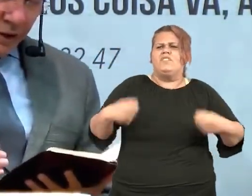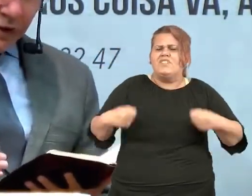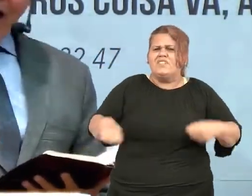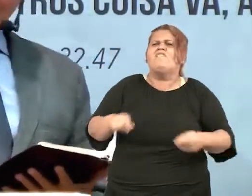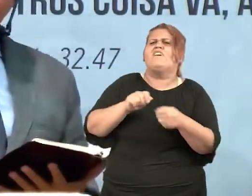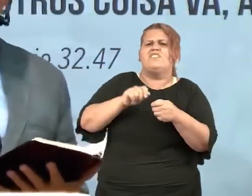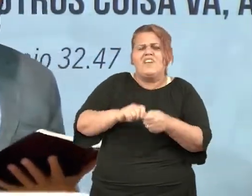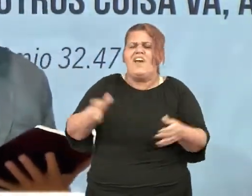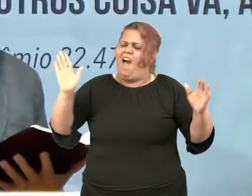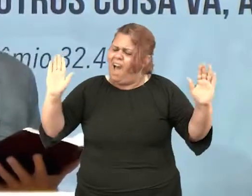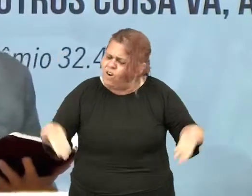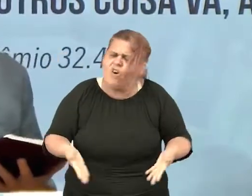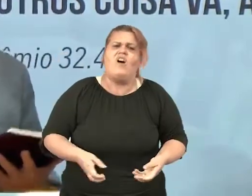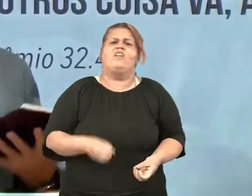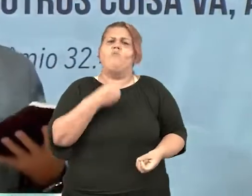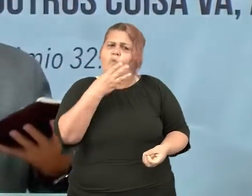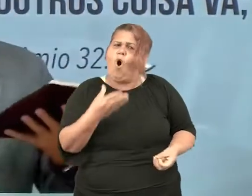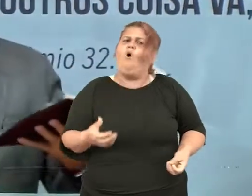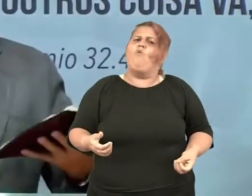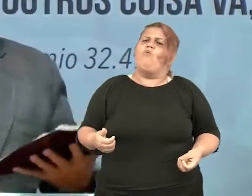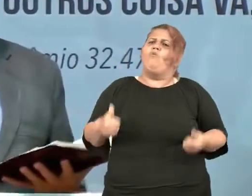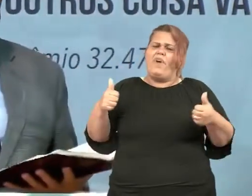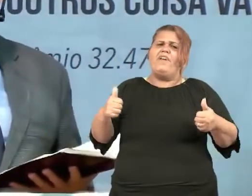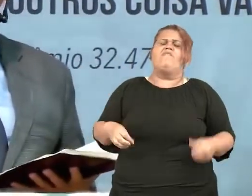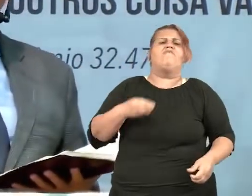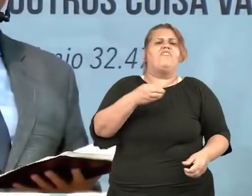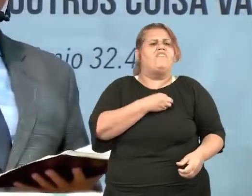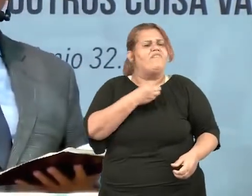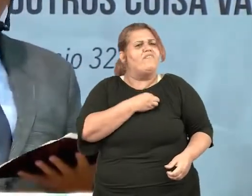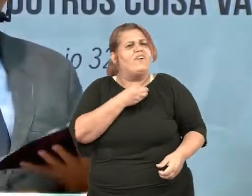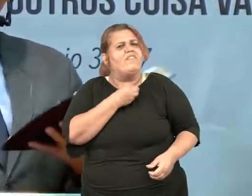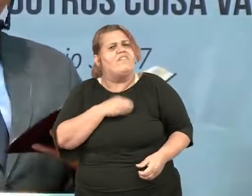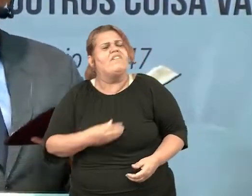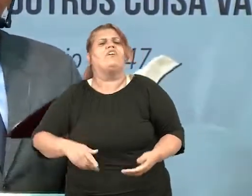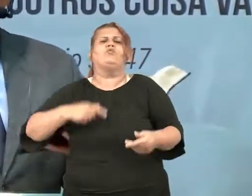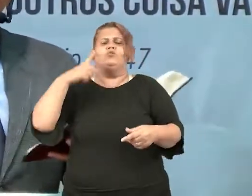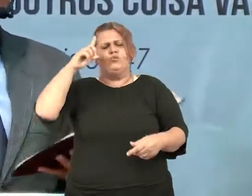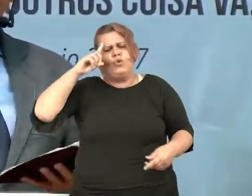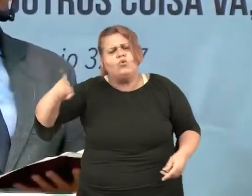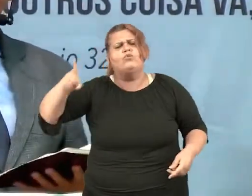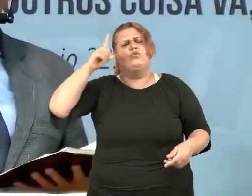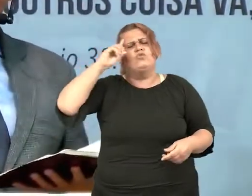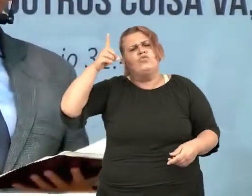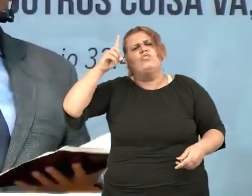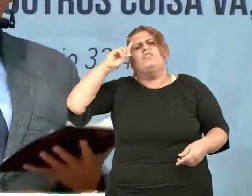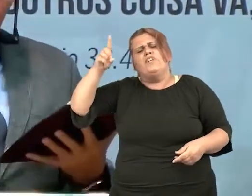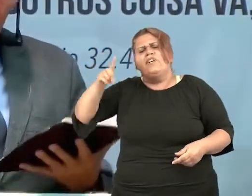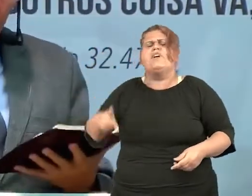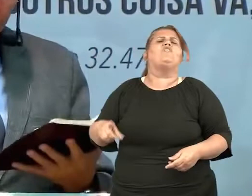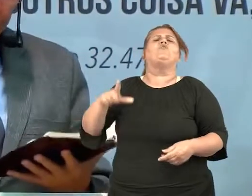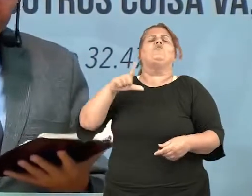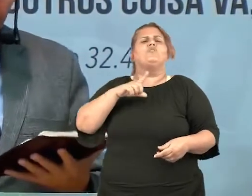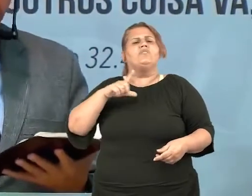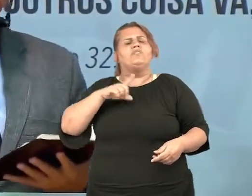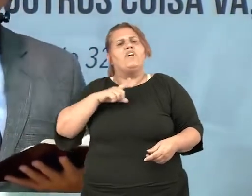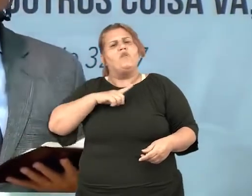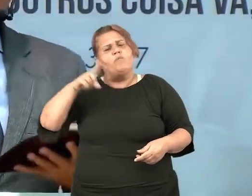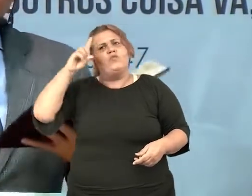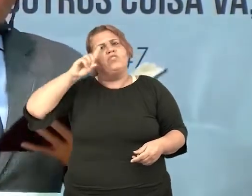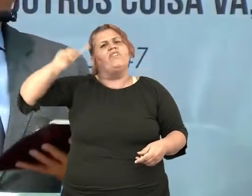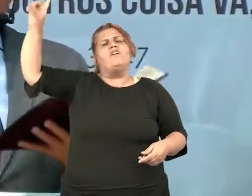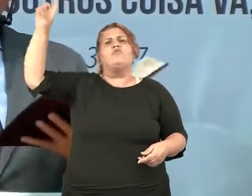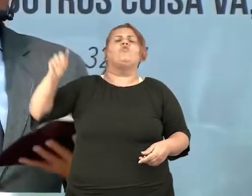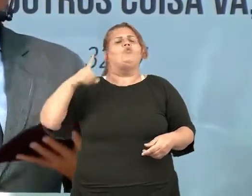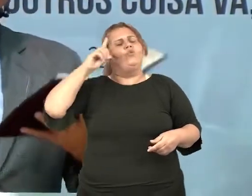dizendo é o seguinte: aproveite as oportunidades, viva cada dia. Todo dia viva na dependência de Deus, todo dia é dia de fazer o